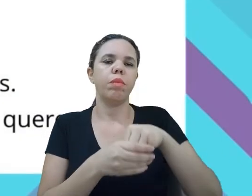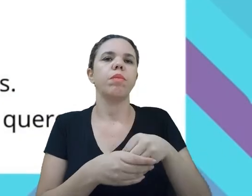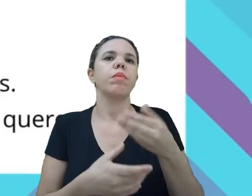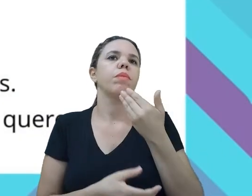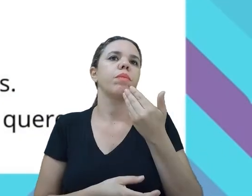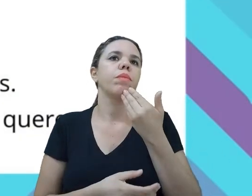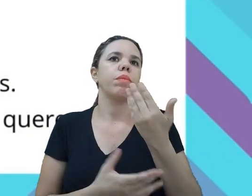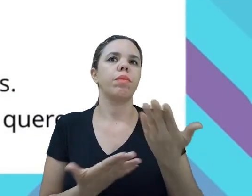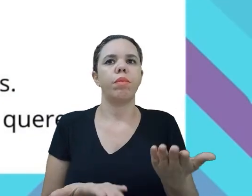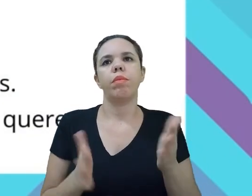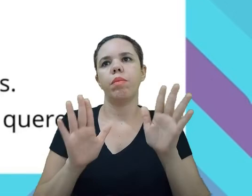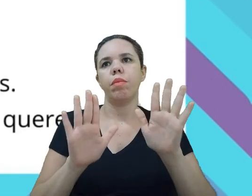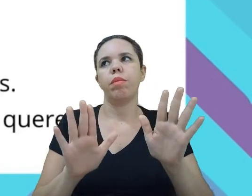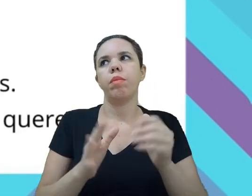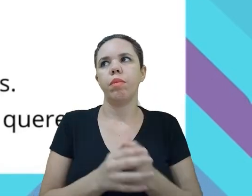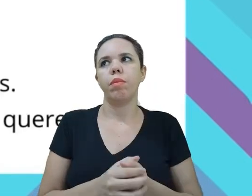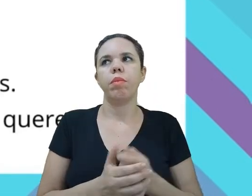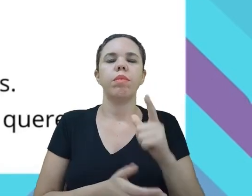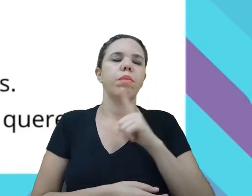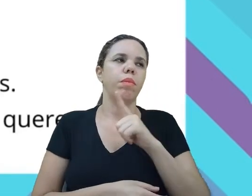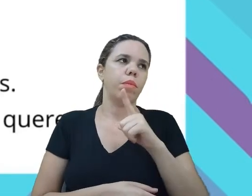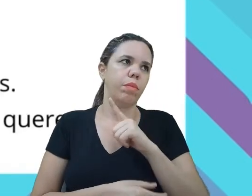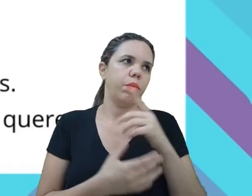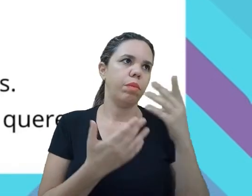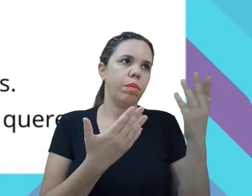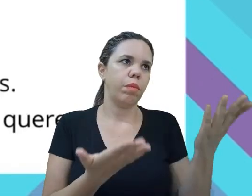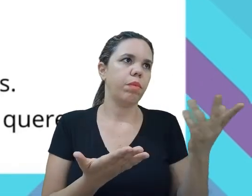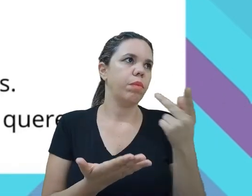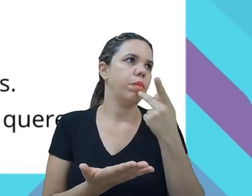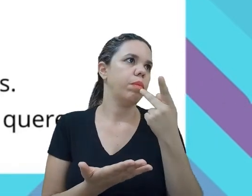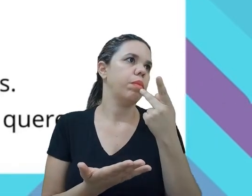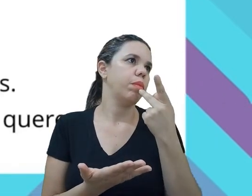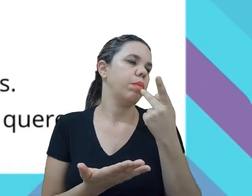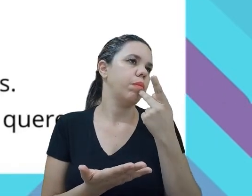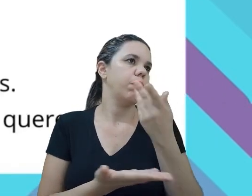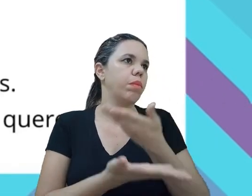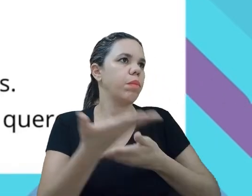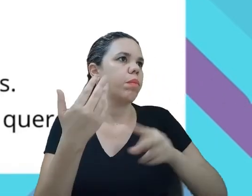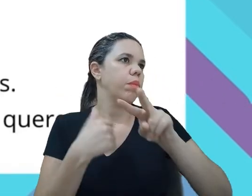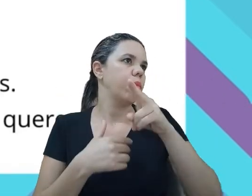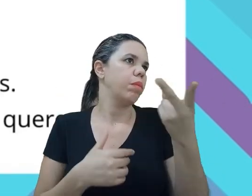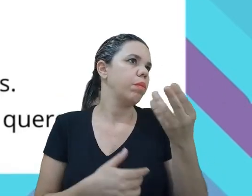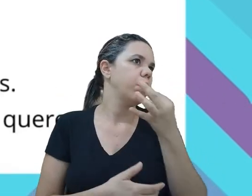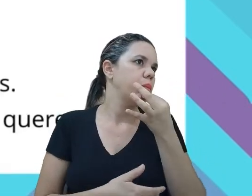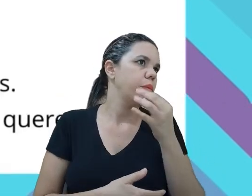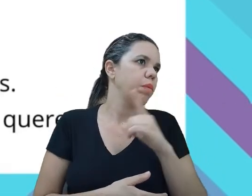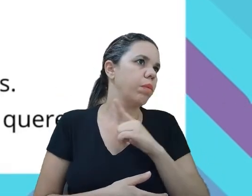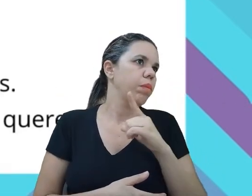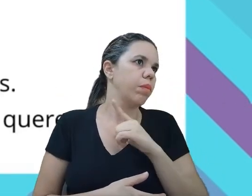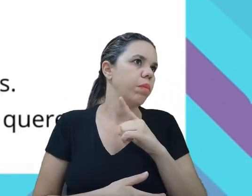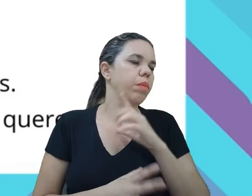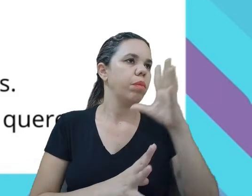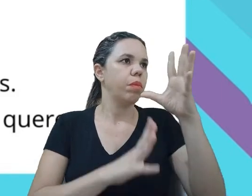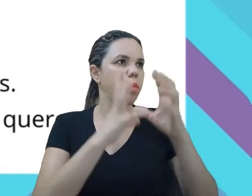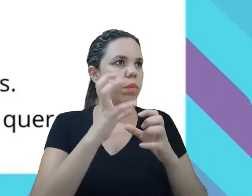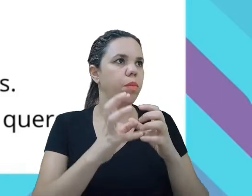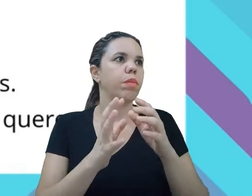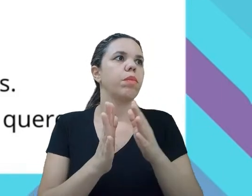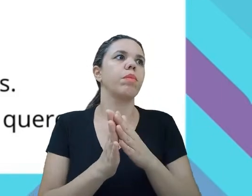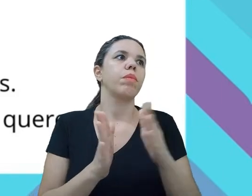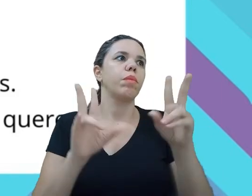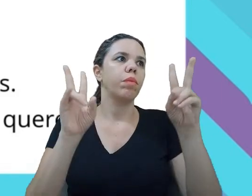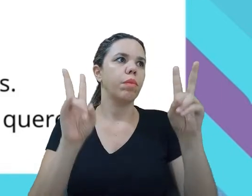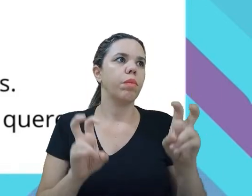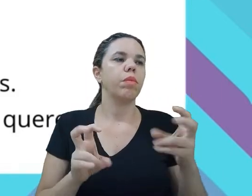vocês algumas falas dos personagens com relação à dinâmica dos traços. O esquizoide Medo, ele fala assim: